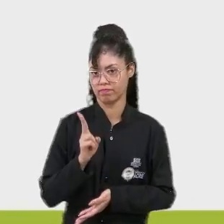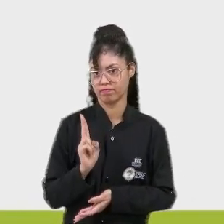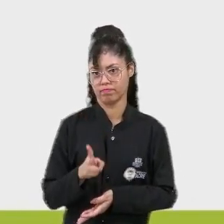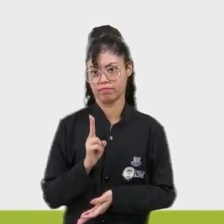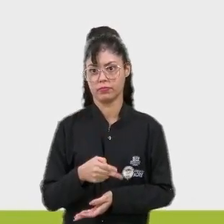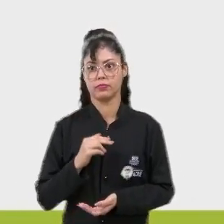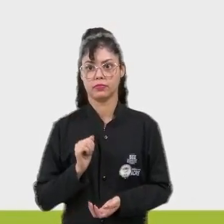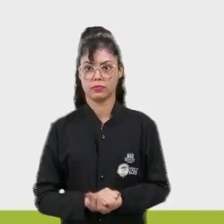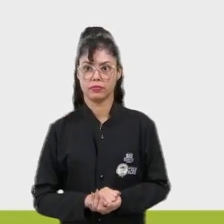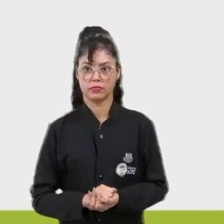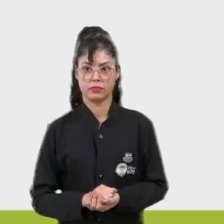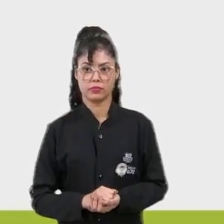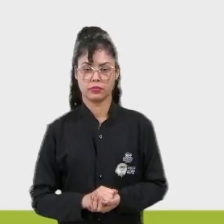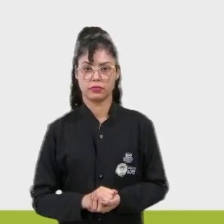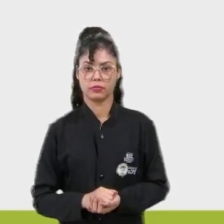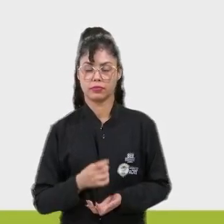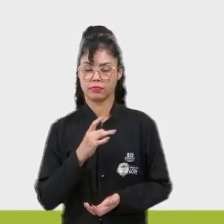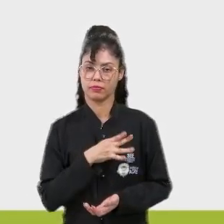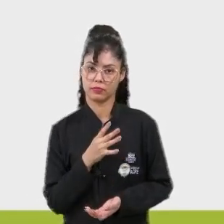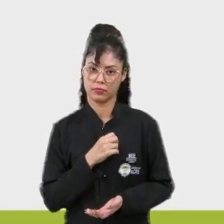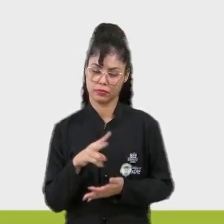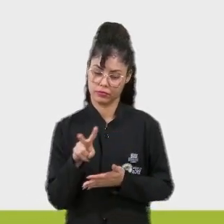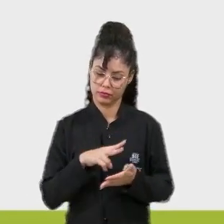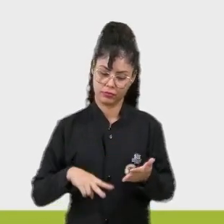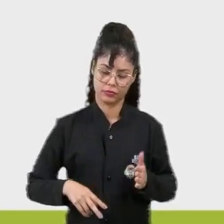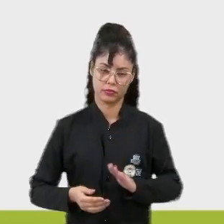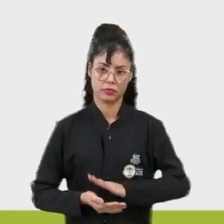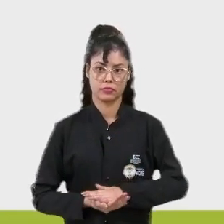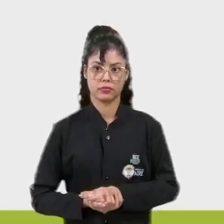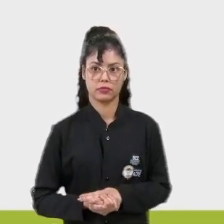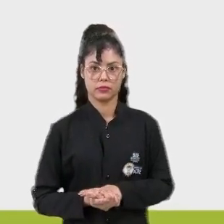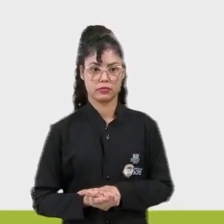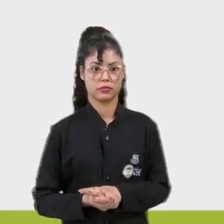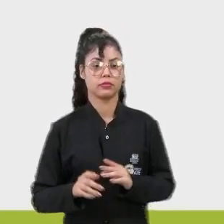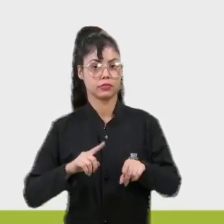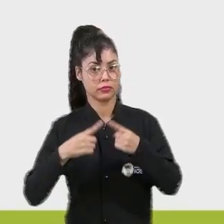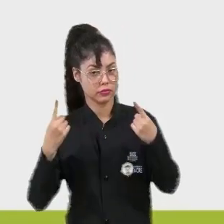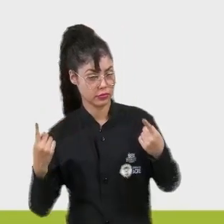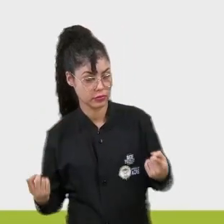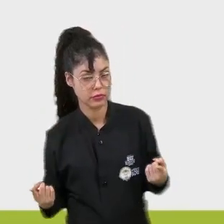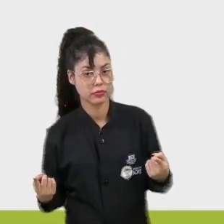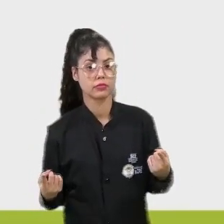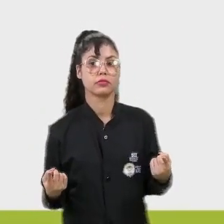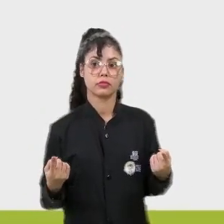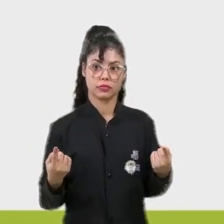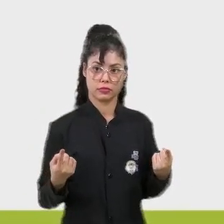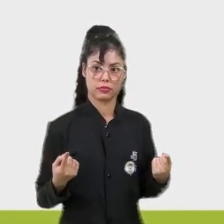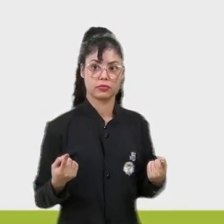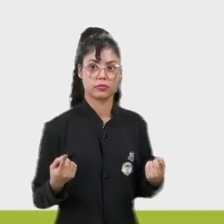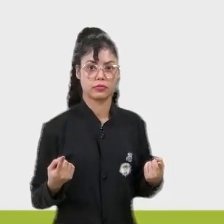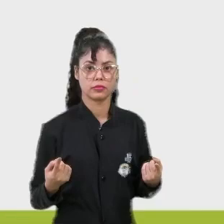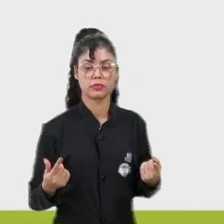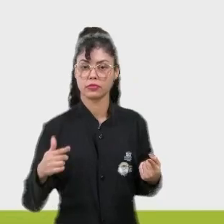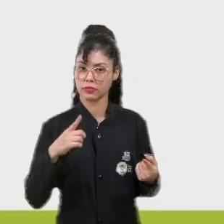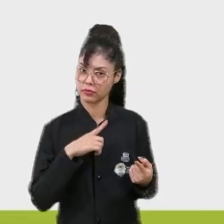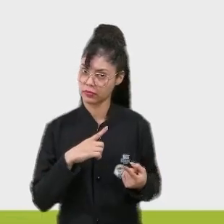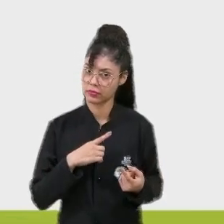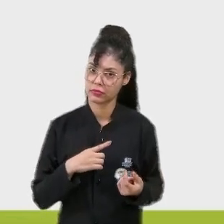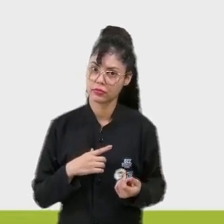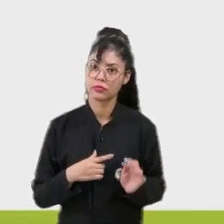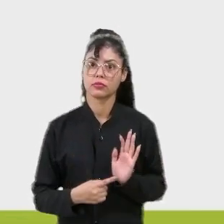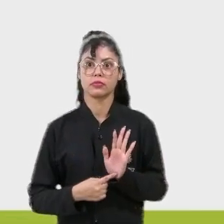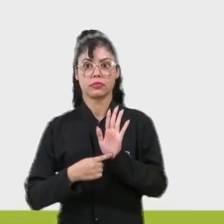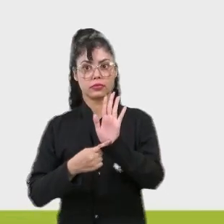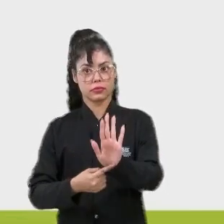cigarro para amedrontar o leitor. Embora, pessoal, está